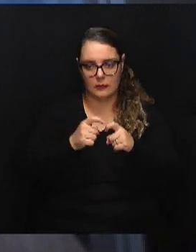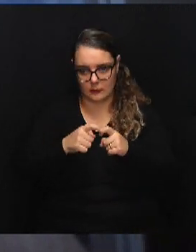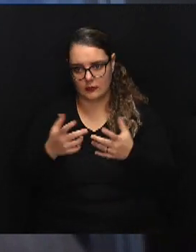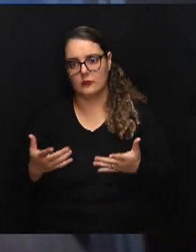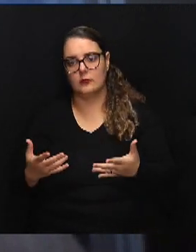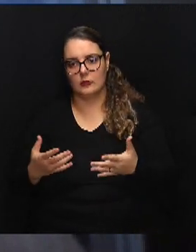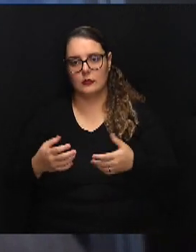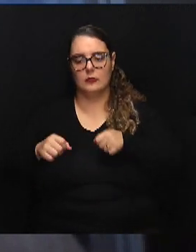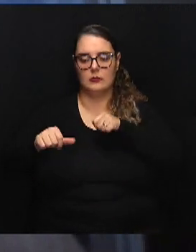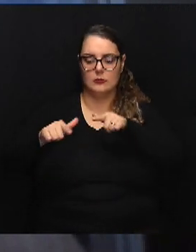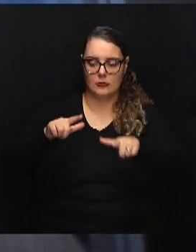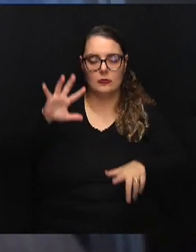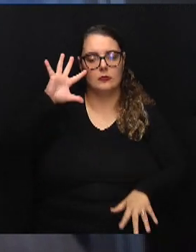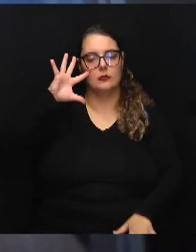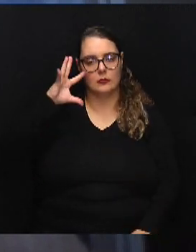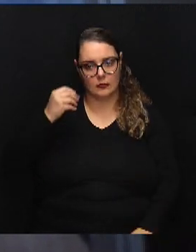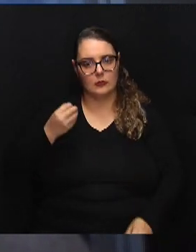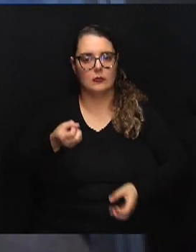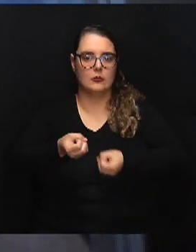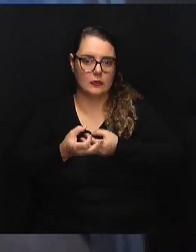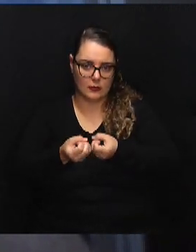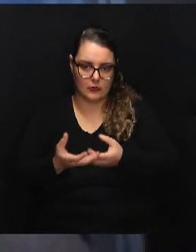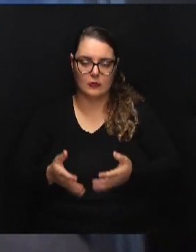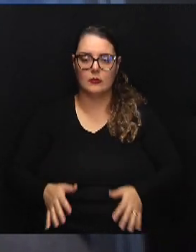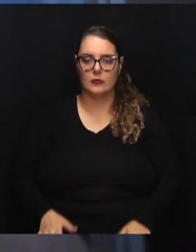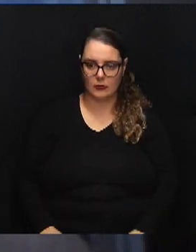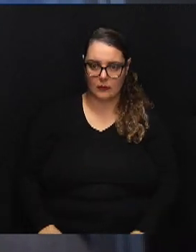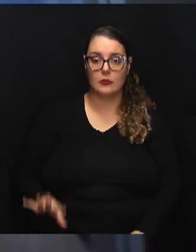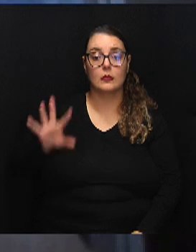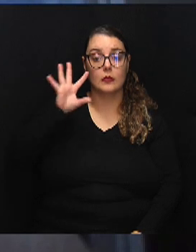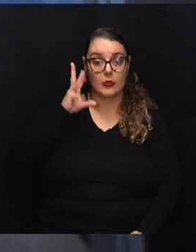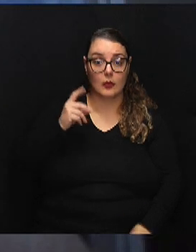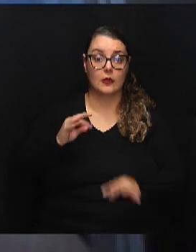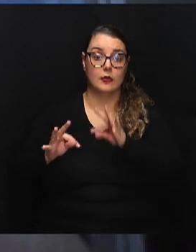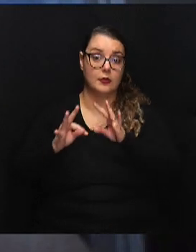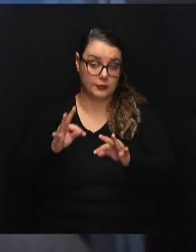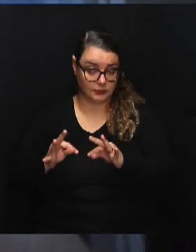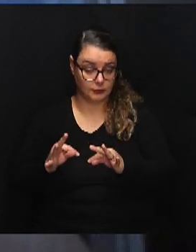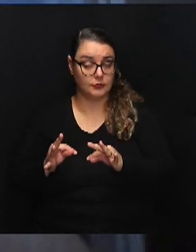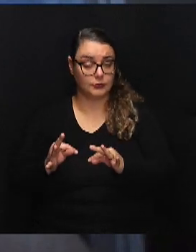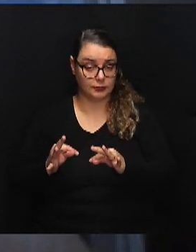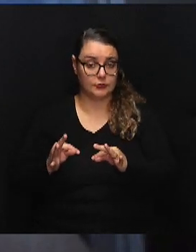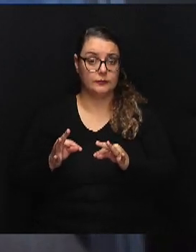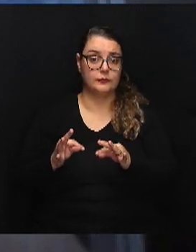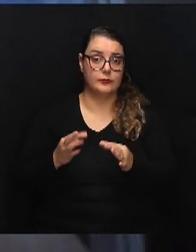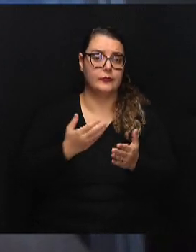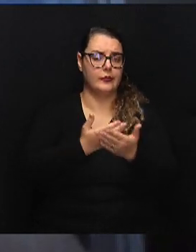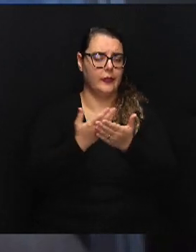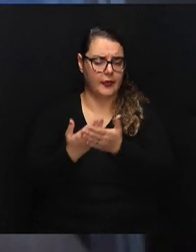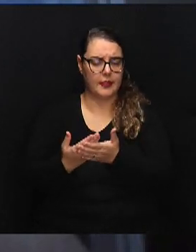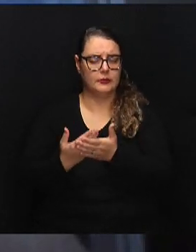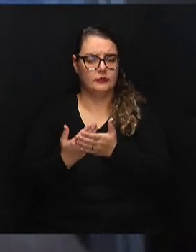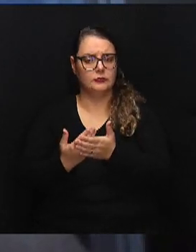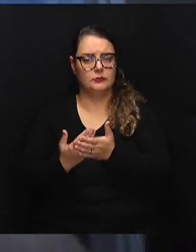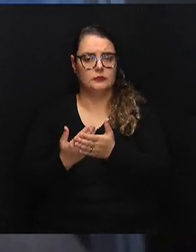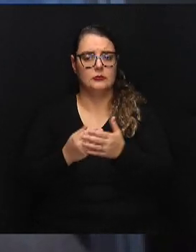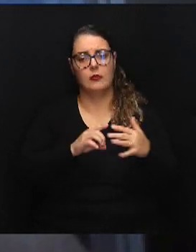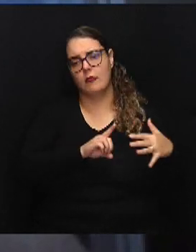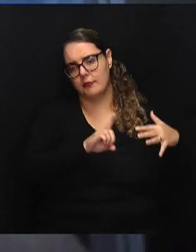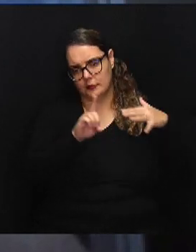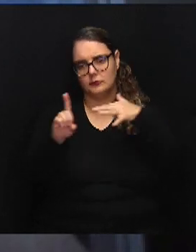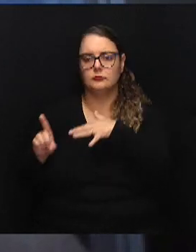bem formados e que tenham o conhecimento técnico e realmente seguir essas pessoas,